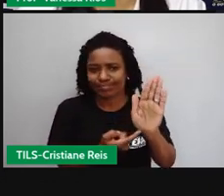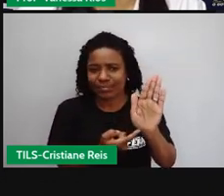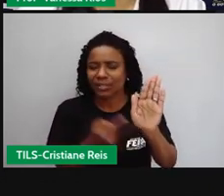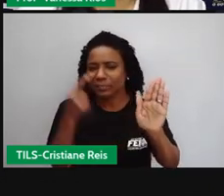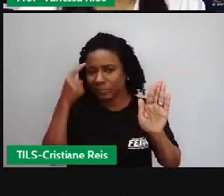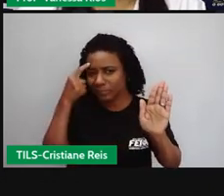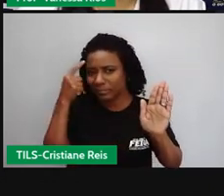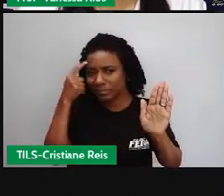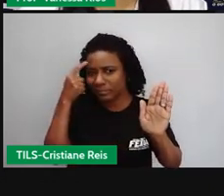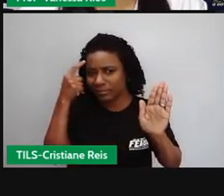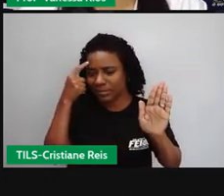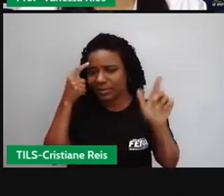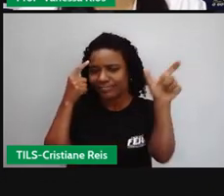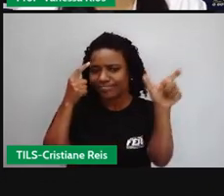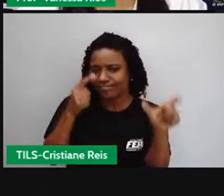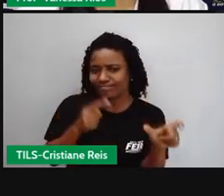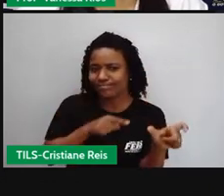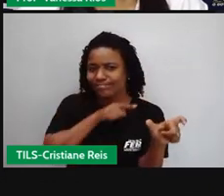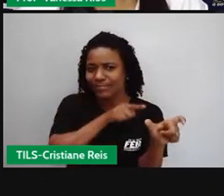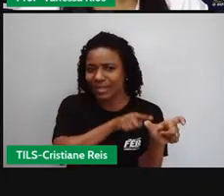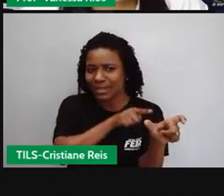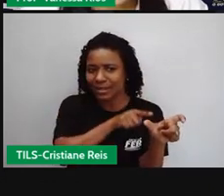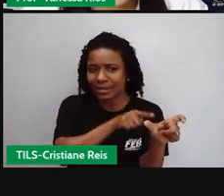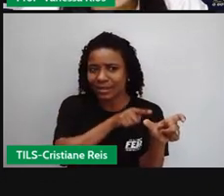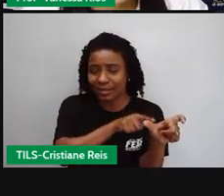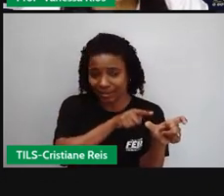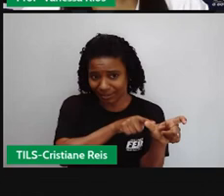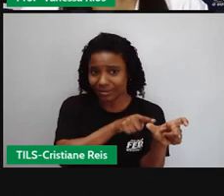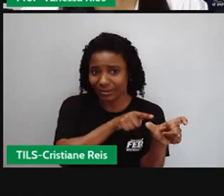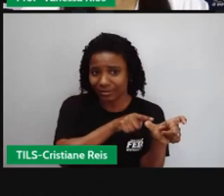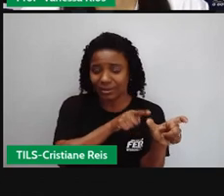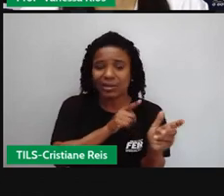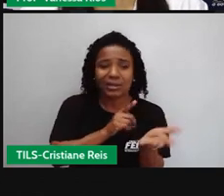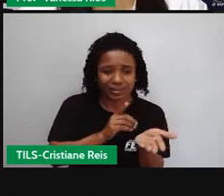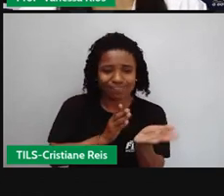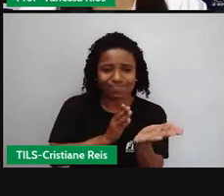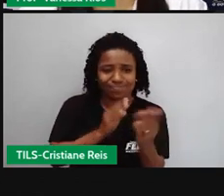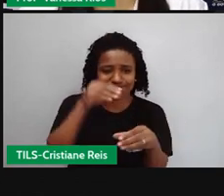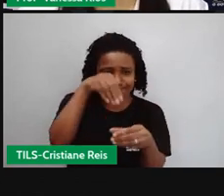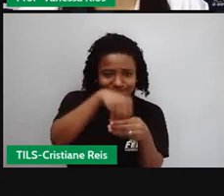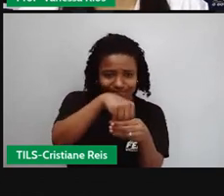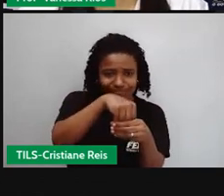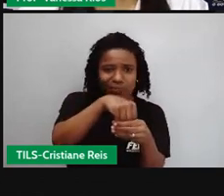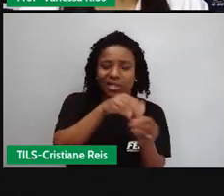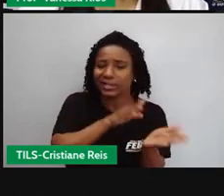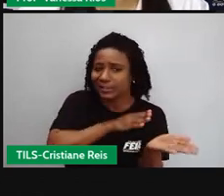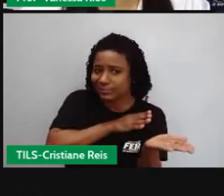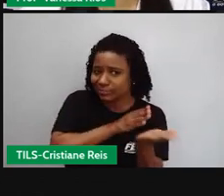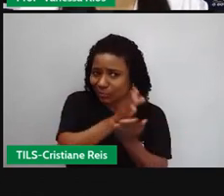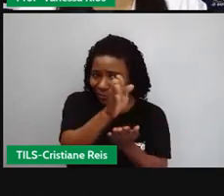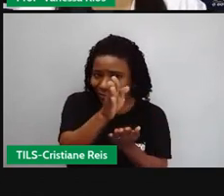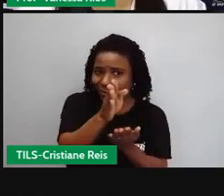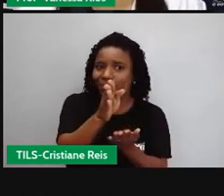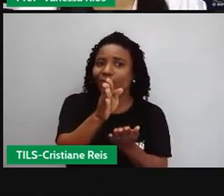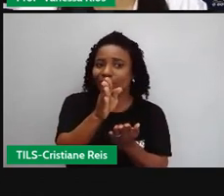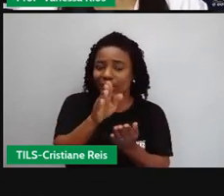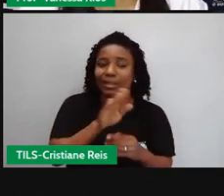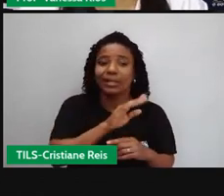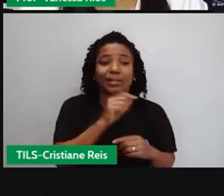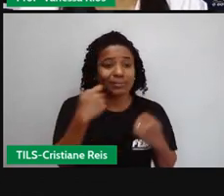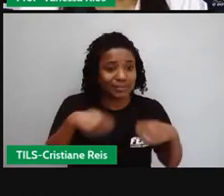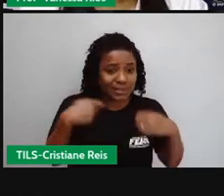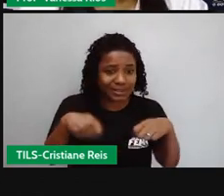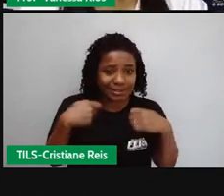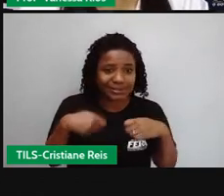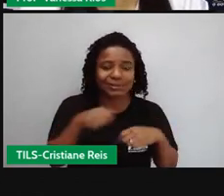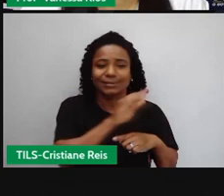questões. Pensar que esse candidato, né, eleito, ele vai precisar cumprir com todos os seus deveres